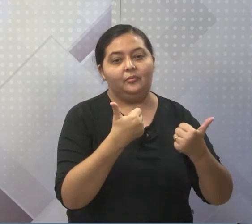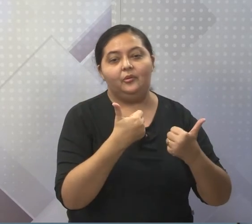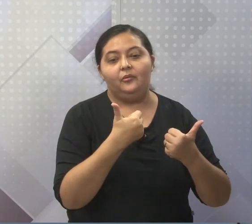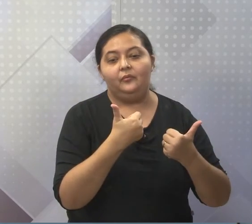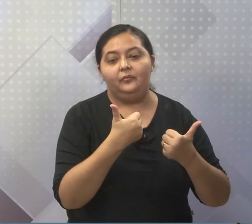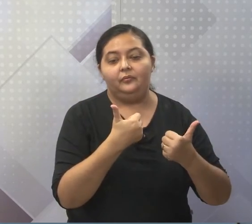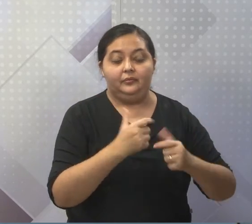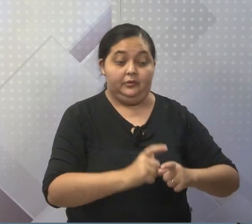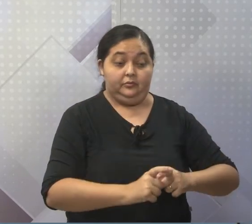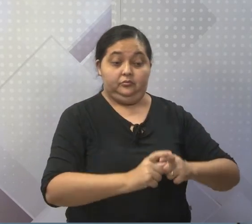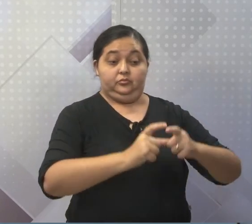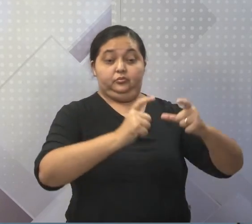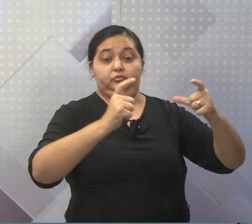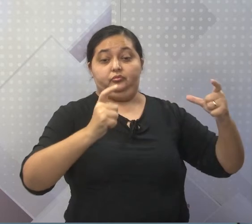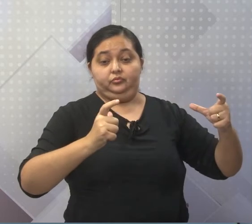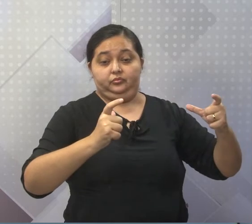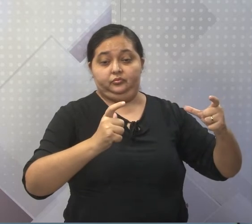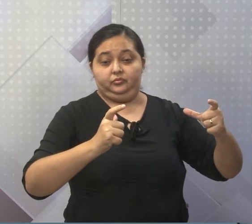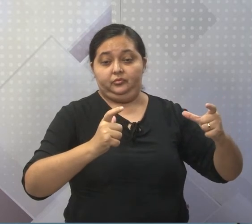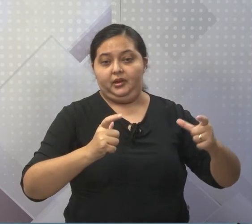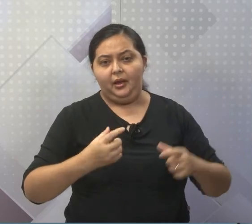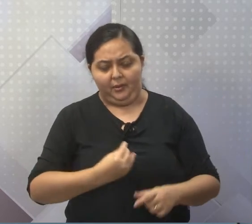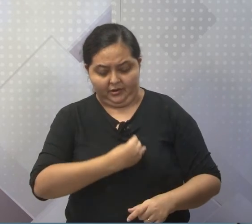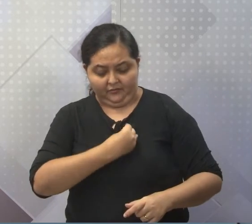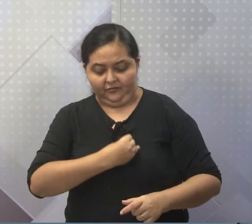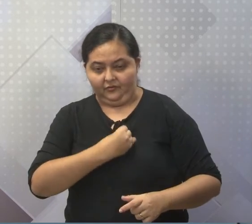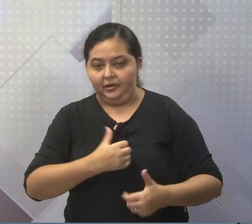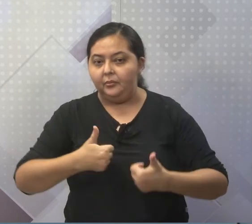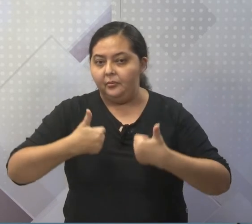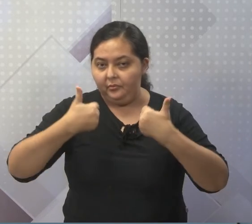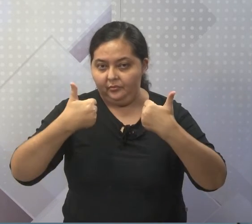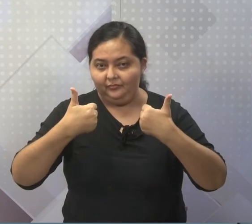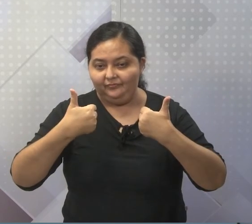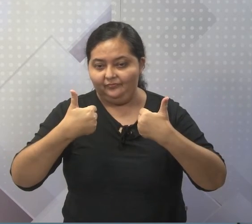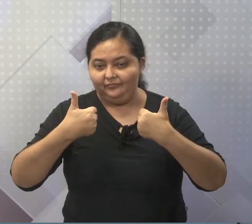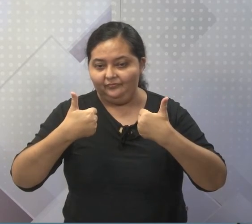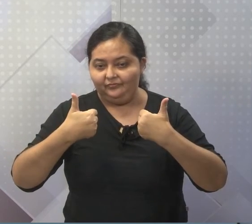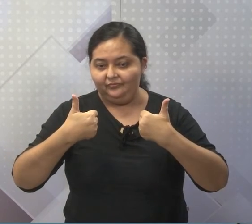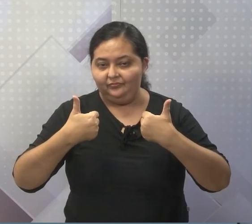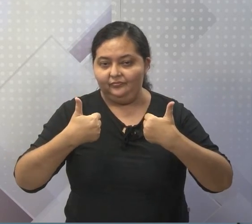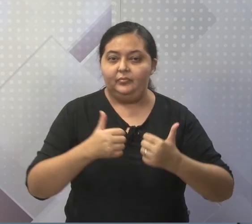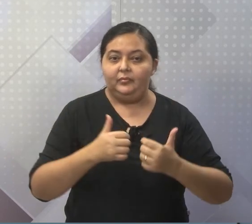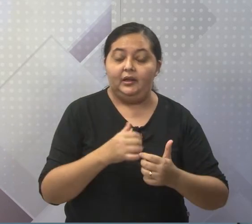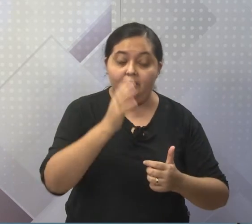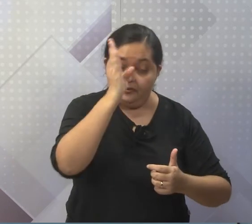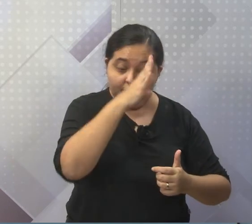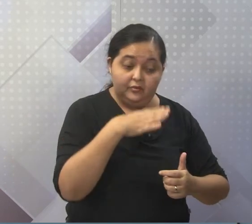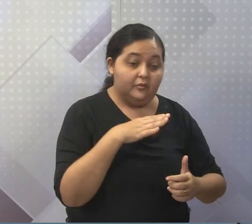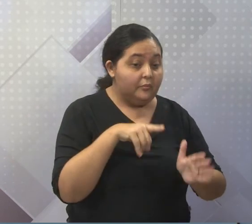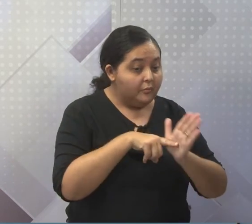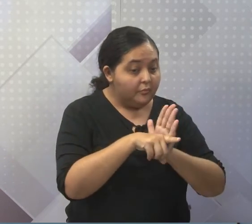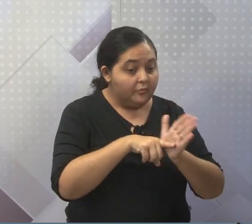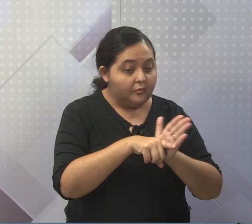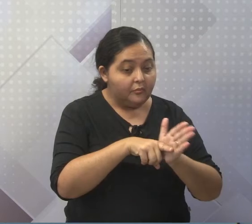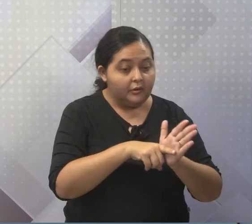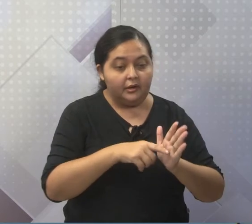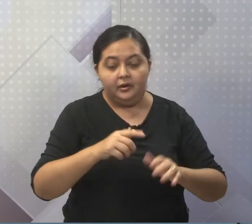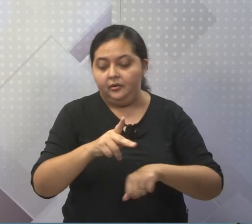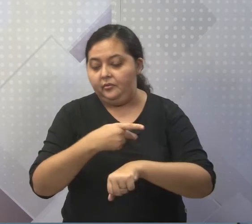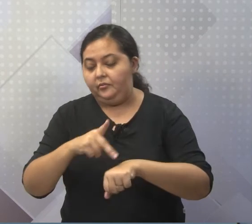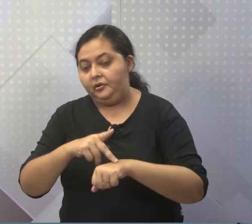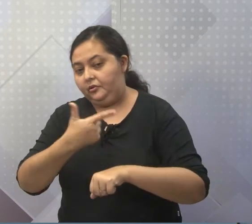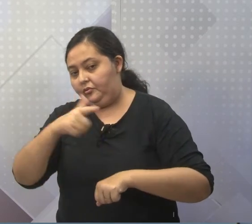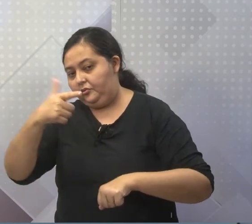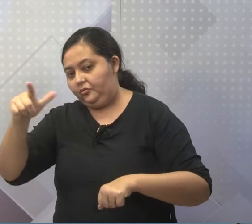o seu tamanho facilita mas fala de qualidade de vida se você analisar administrar o Brasil comparado a outros países